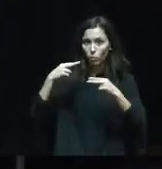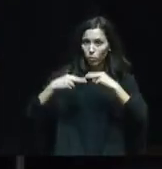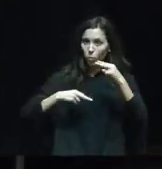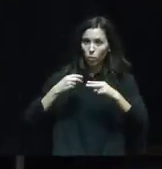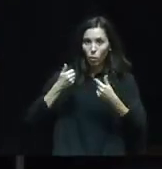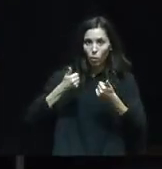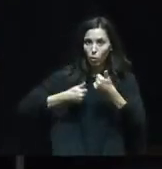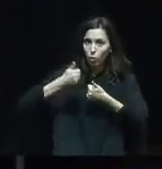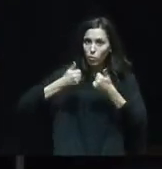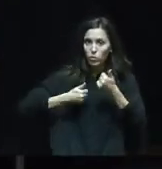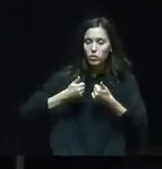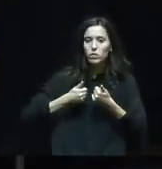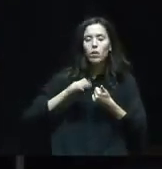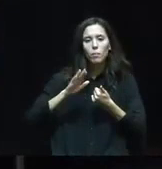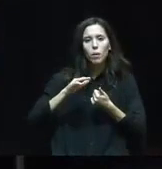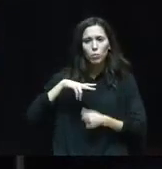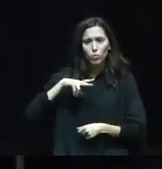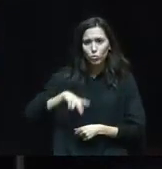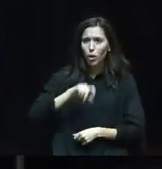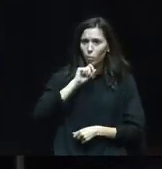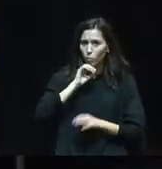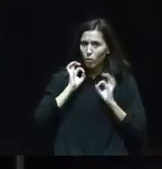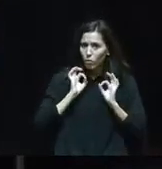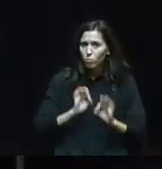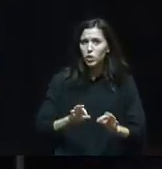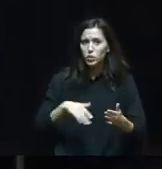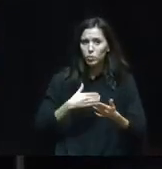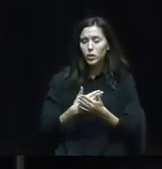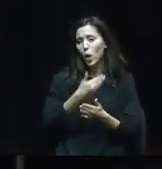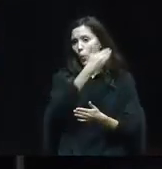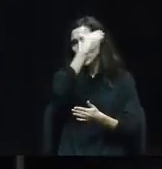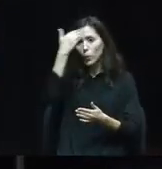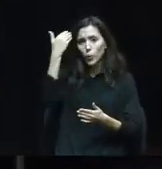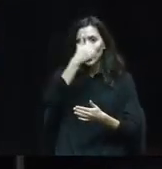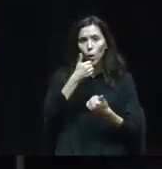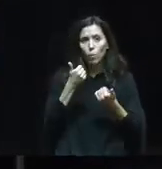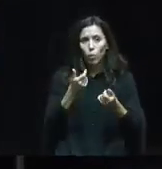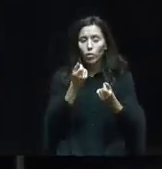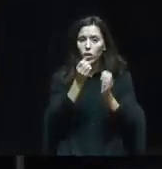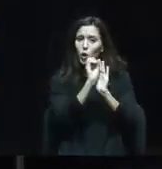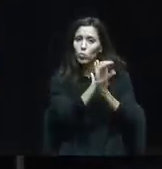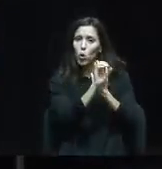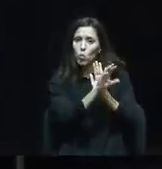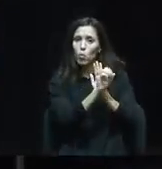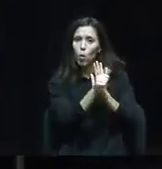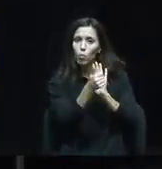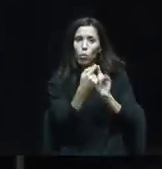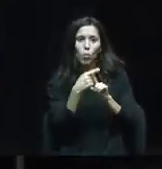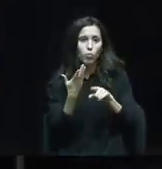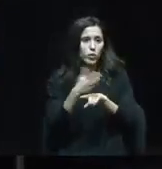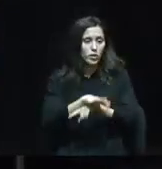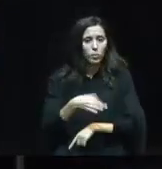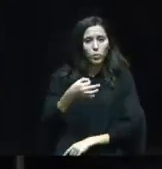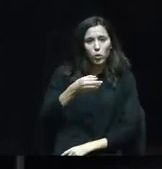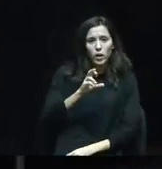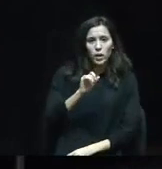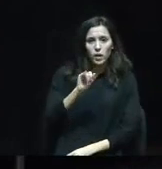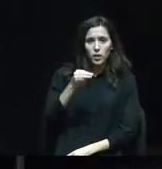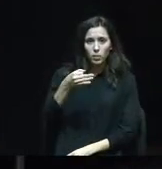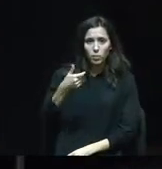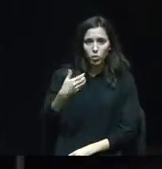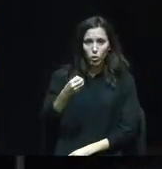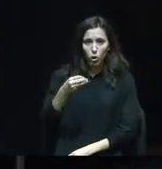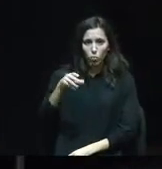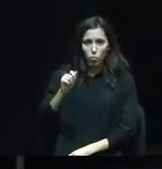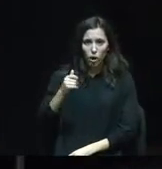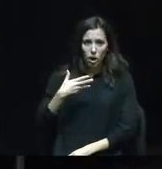competitiva. Aliás, Portugal pode mesmo ser considerado um paraíso fiscal para investidores em alguns ativos, como, por exemplo, as criptomoedas, que quase não têm direito a